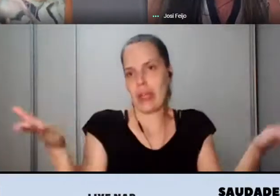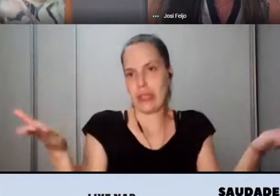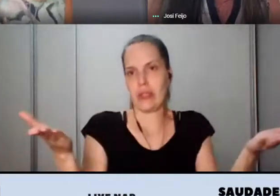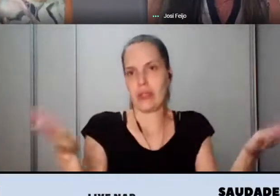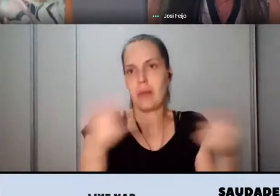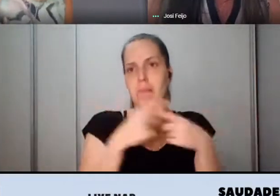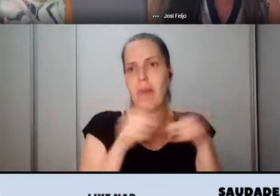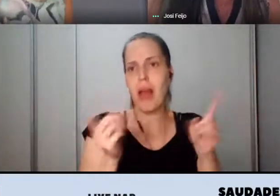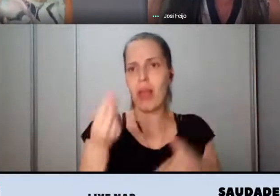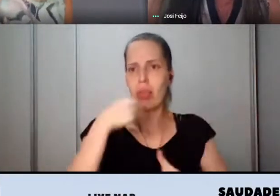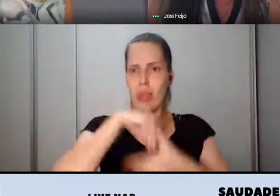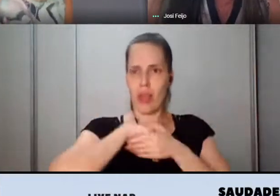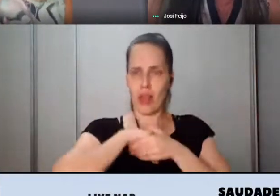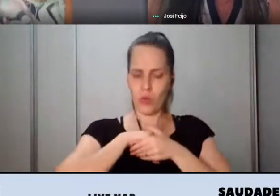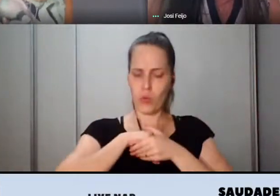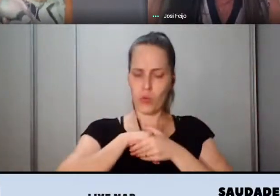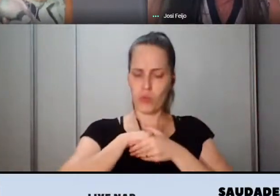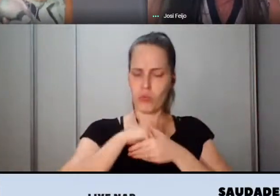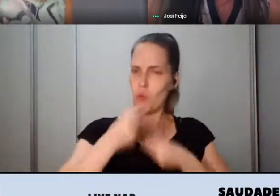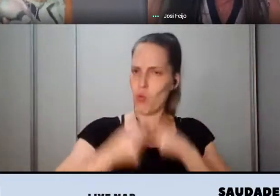né?